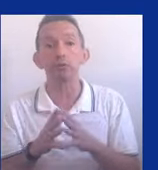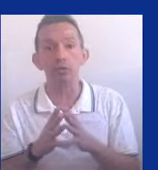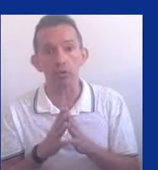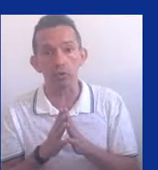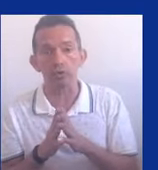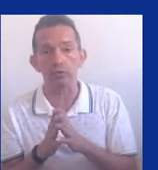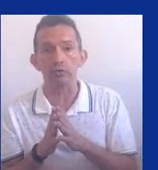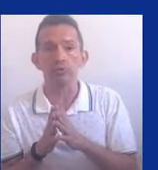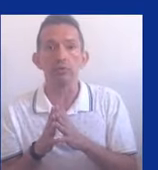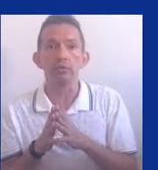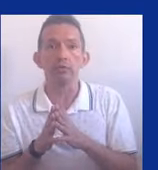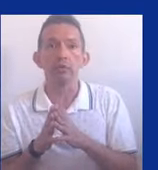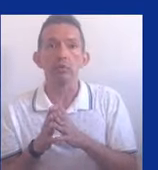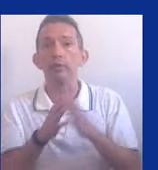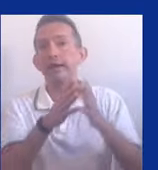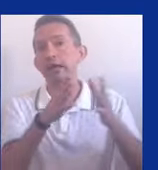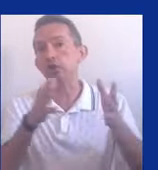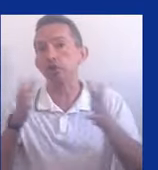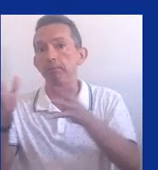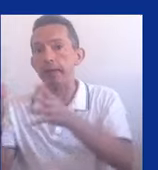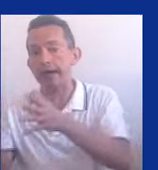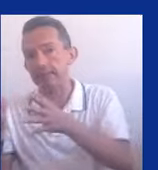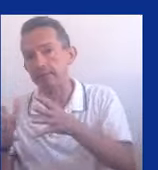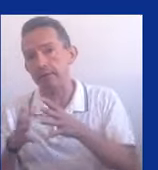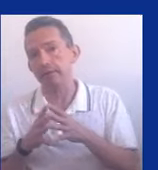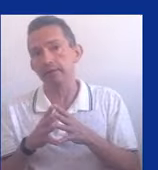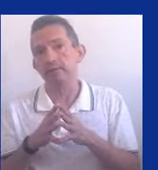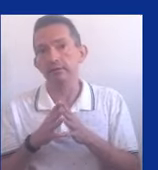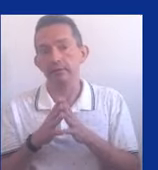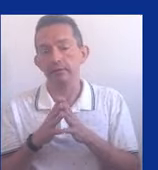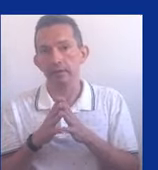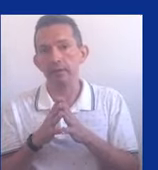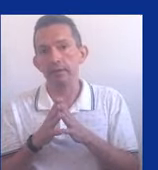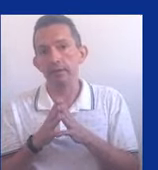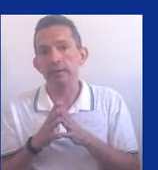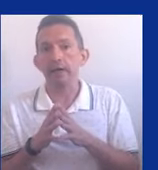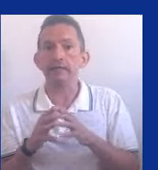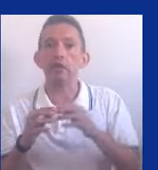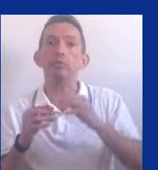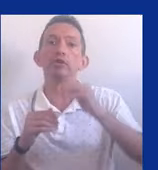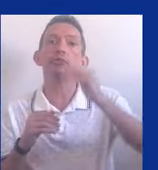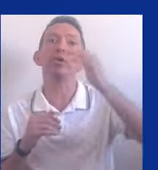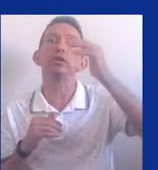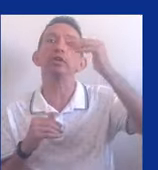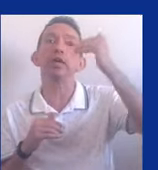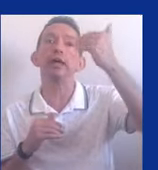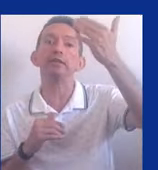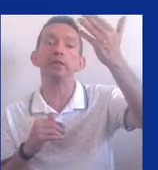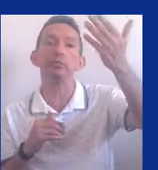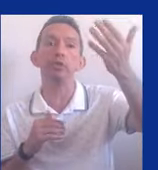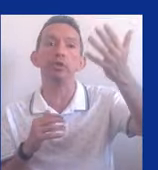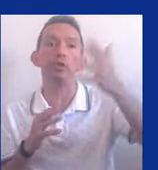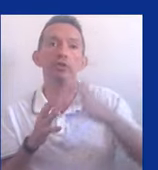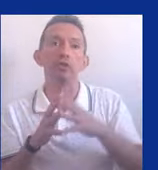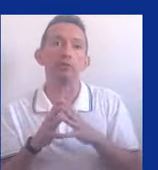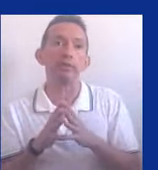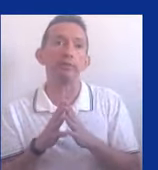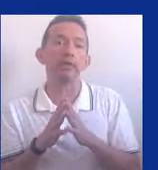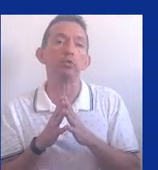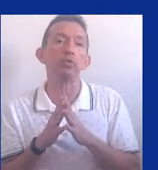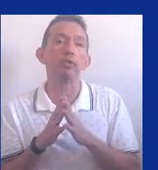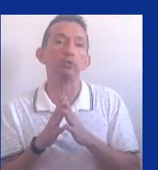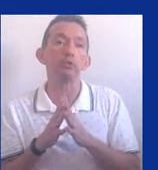endoplasmático rugoso, como ergastoplasma, né? Assim como a gente pode atribuir ao